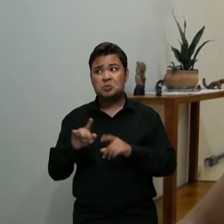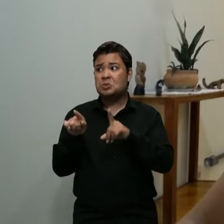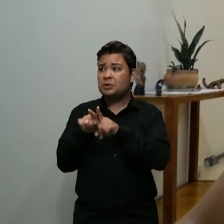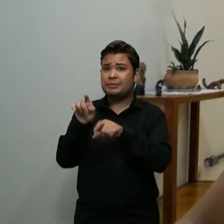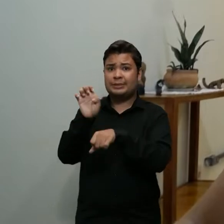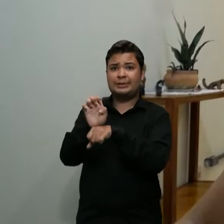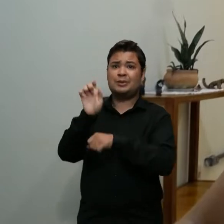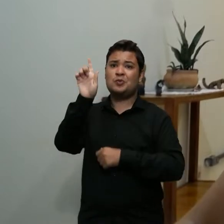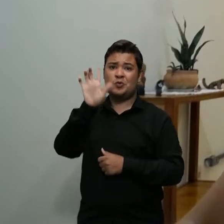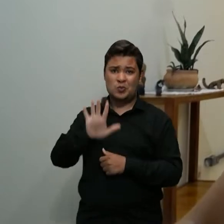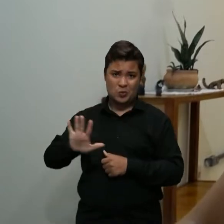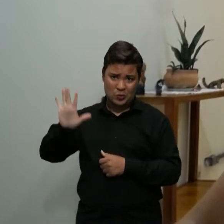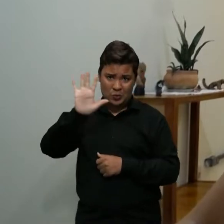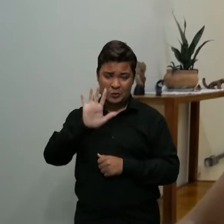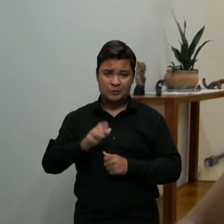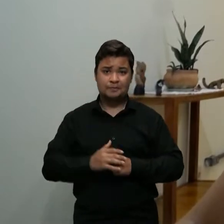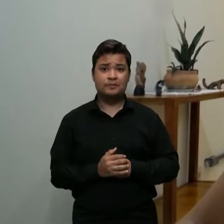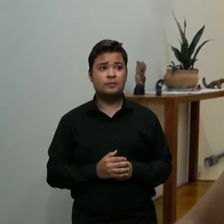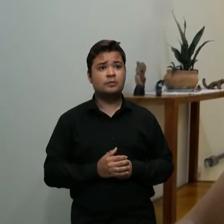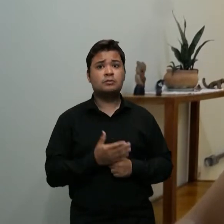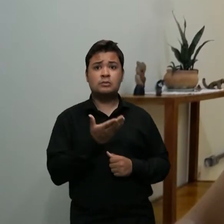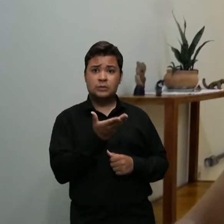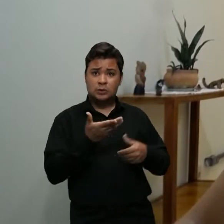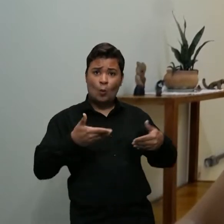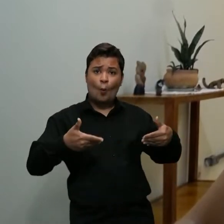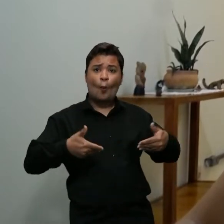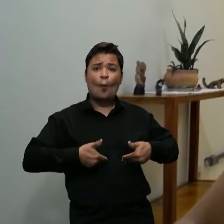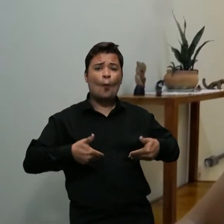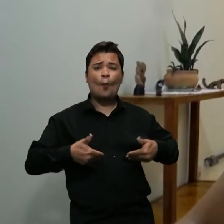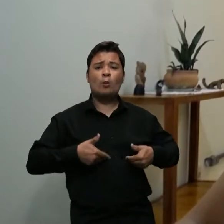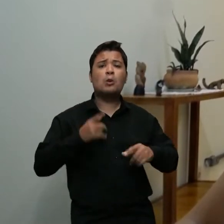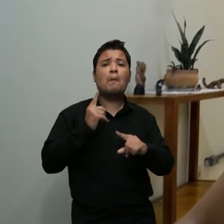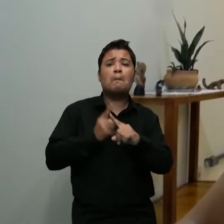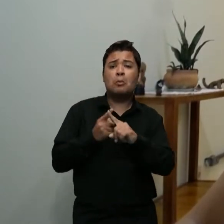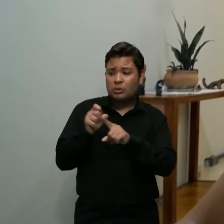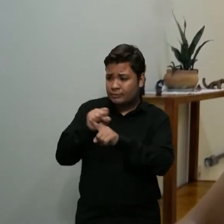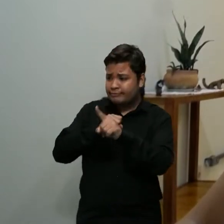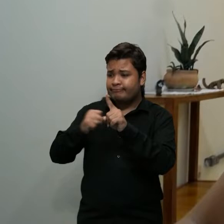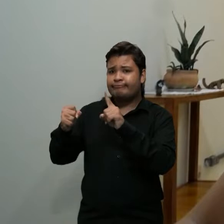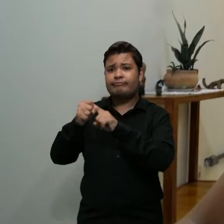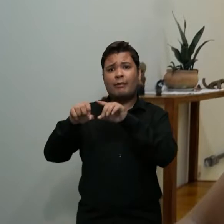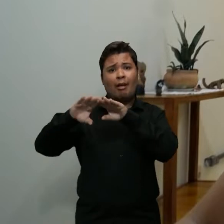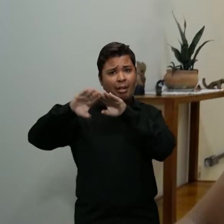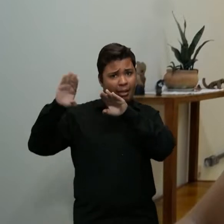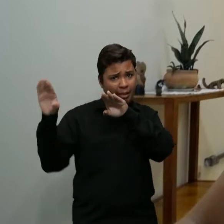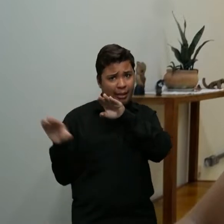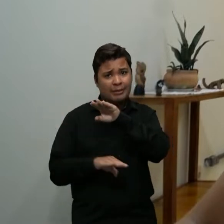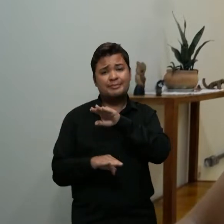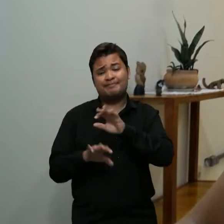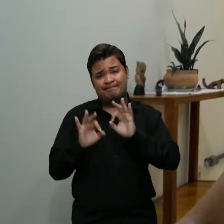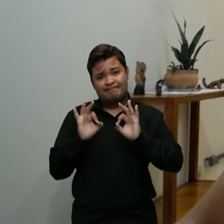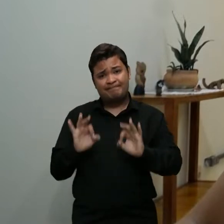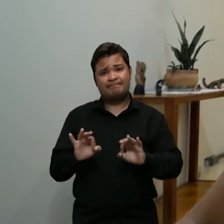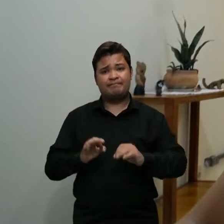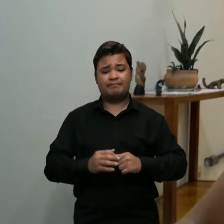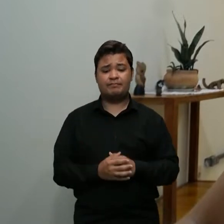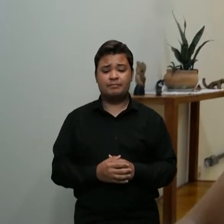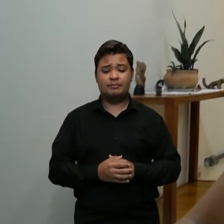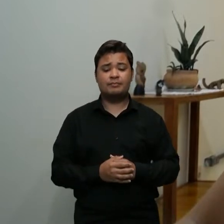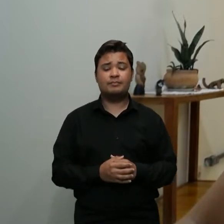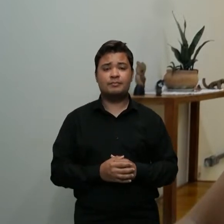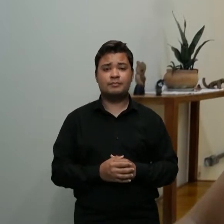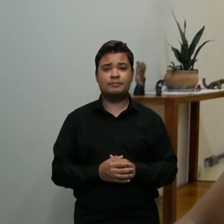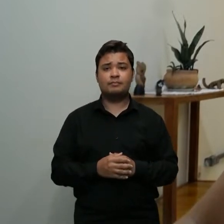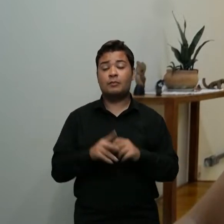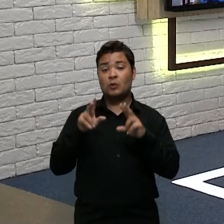Goiás. Então, a fome é, sim, consequência da desigualdade, né, como já diria, né, o Josué de